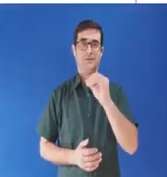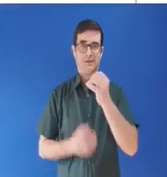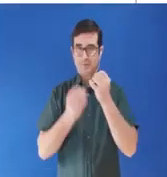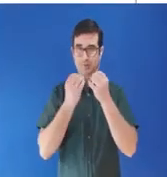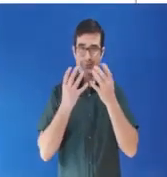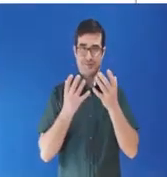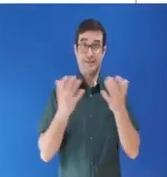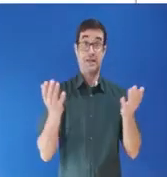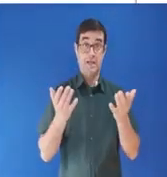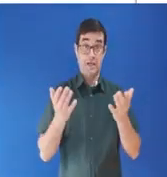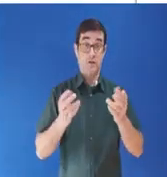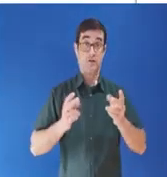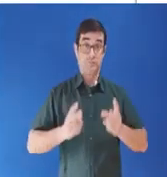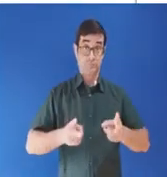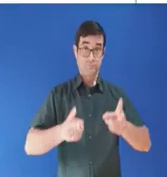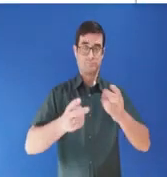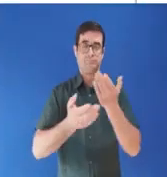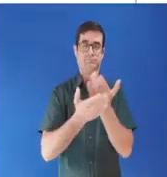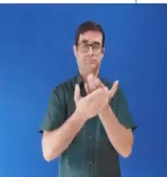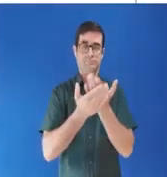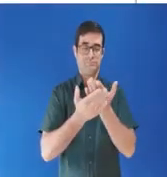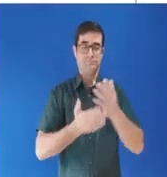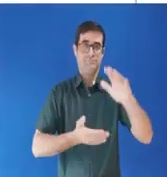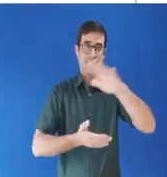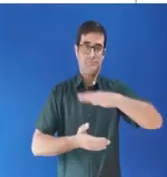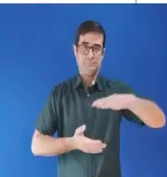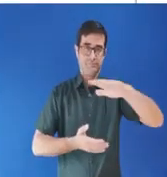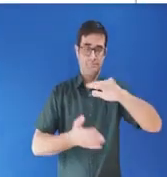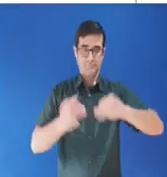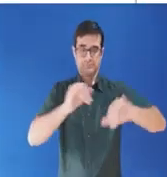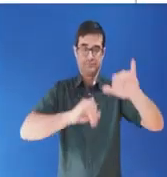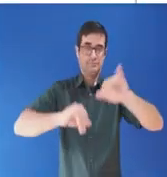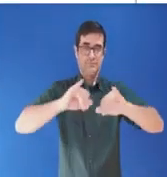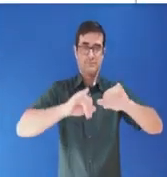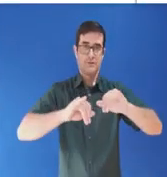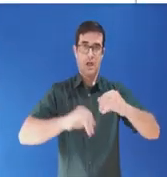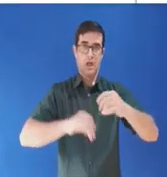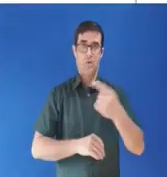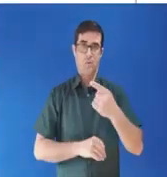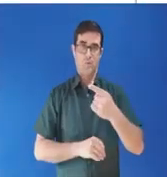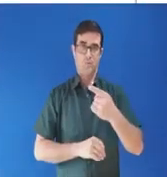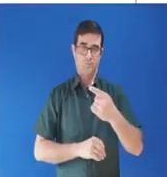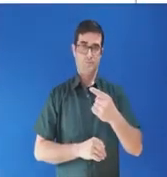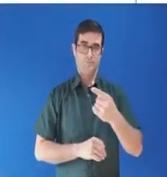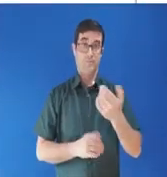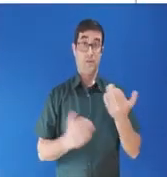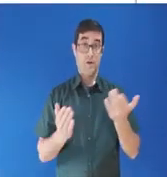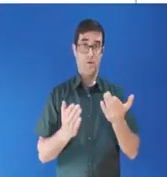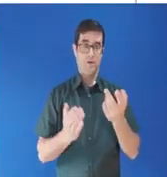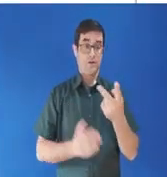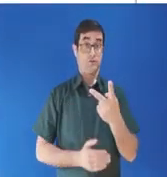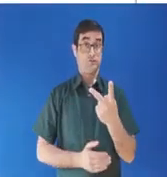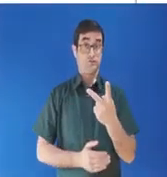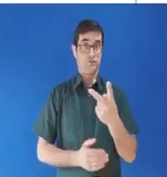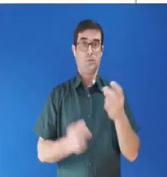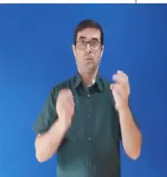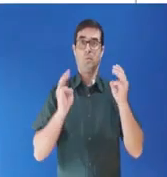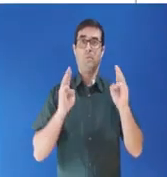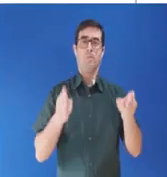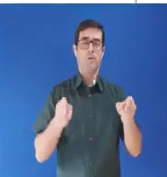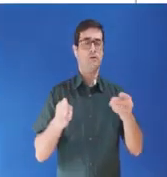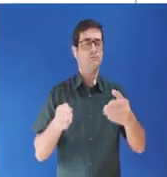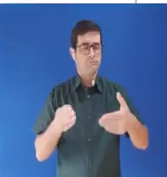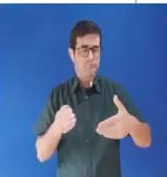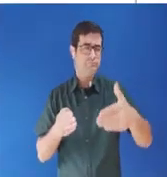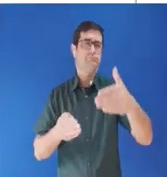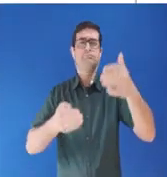Olá pessoal, tudo bem? Vamos dar sequência à nossa disciplina de Química Geral 1 e agora, nesse segundo módulo, vamos